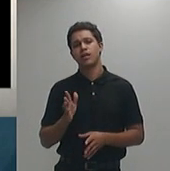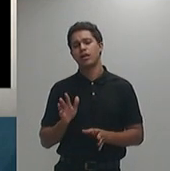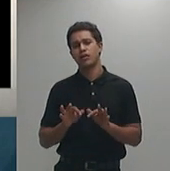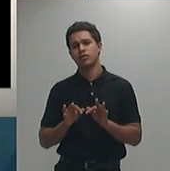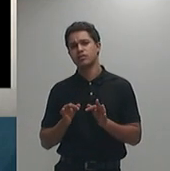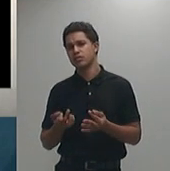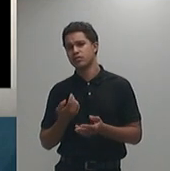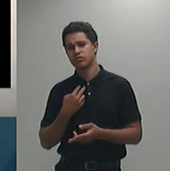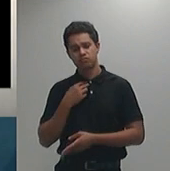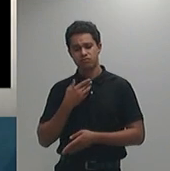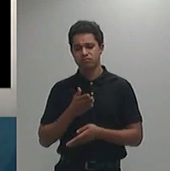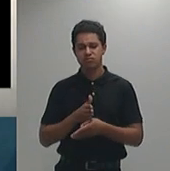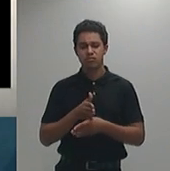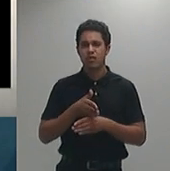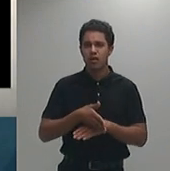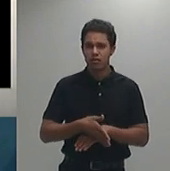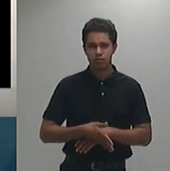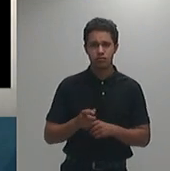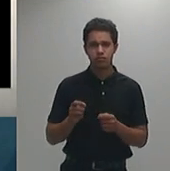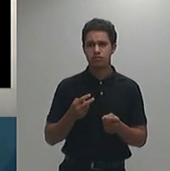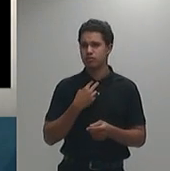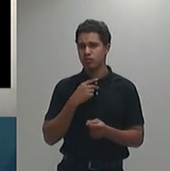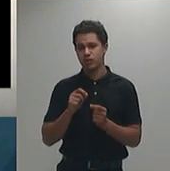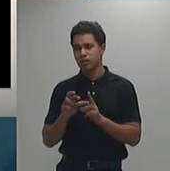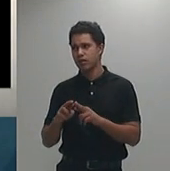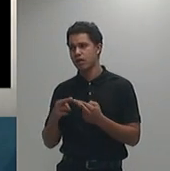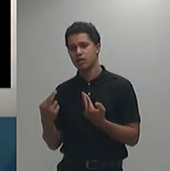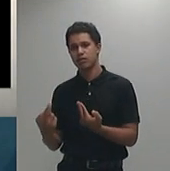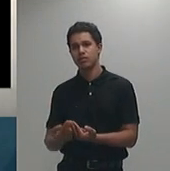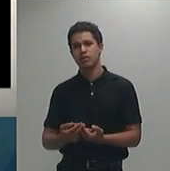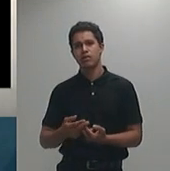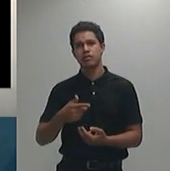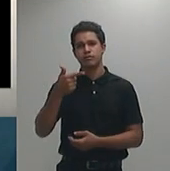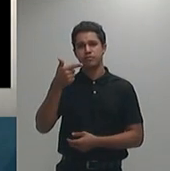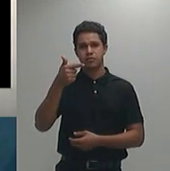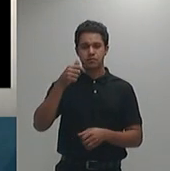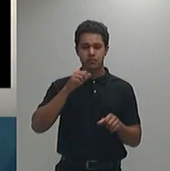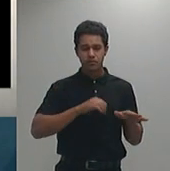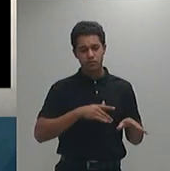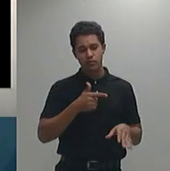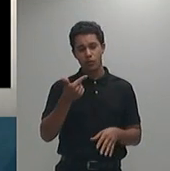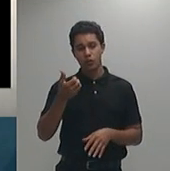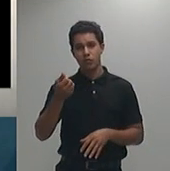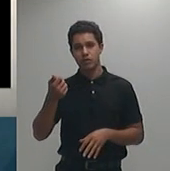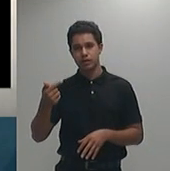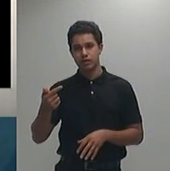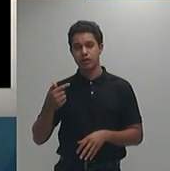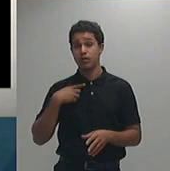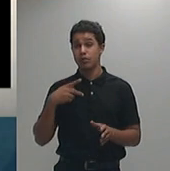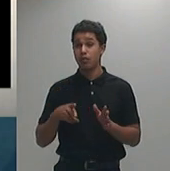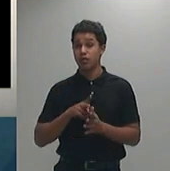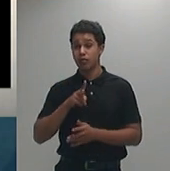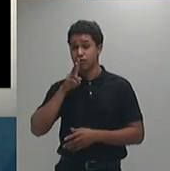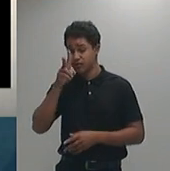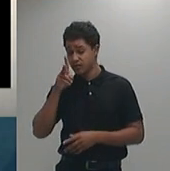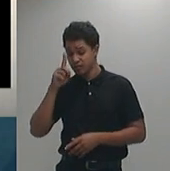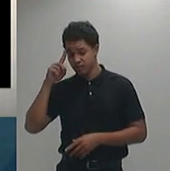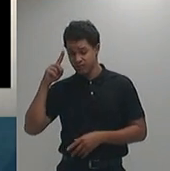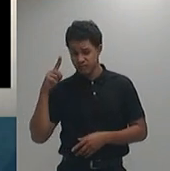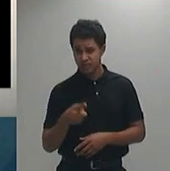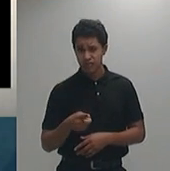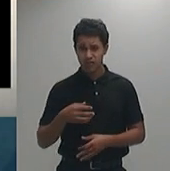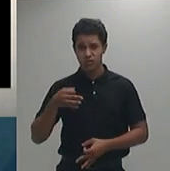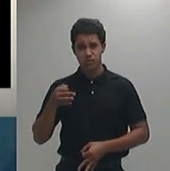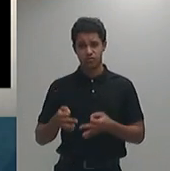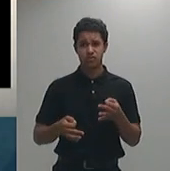ingressar não pode realizar Assembleia em setembro 2017 por força de uma medida judicial que impediu e